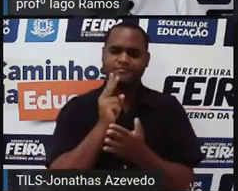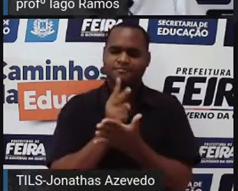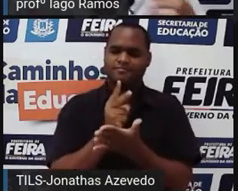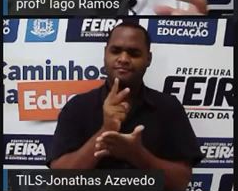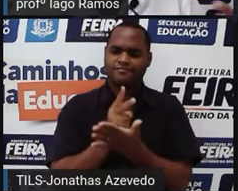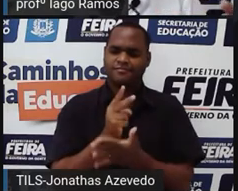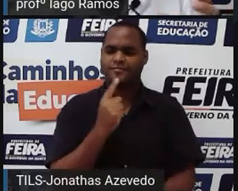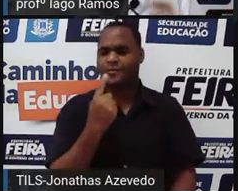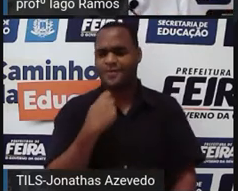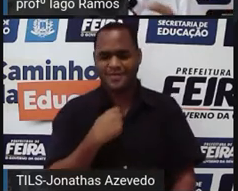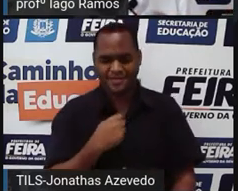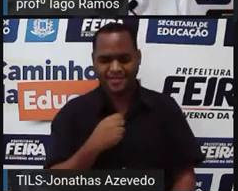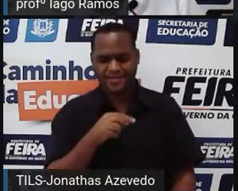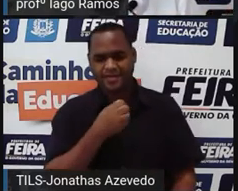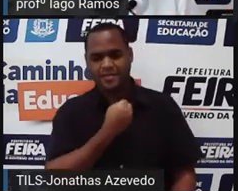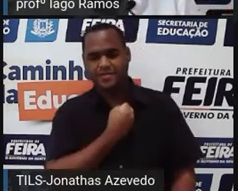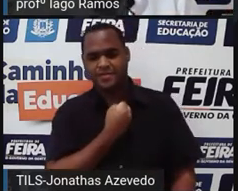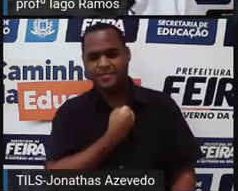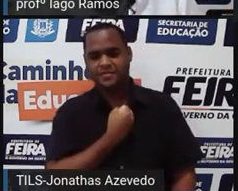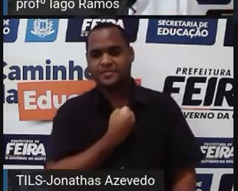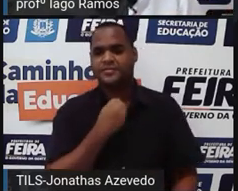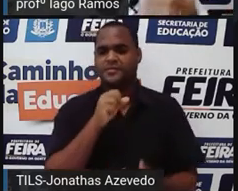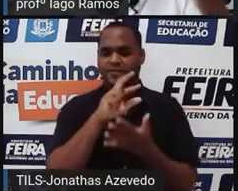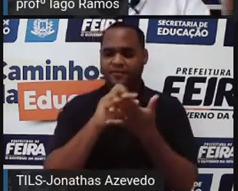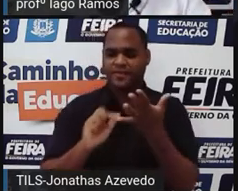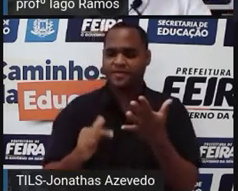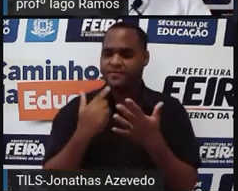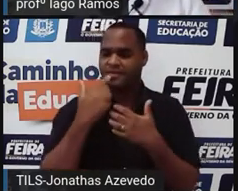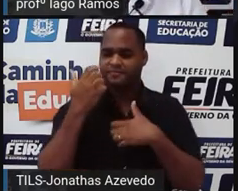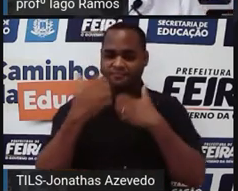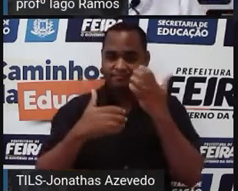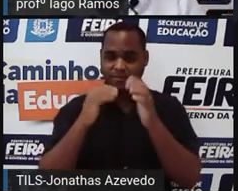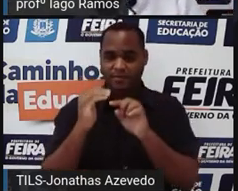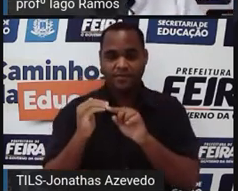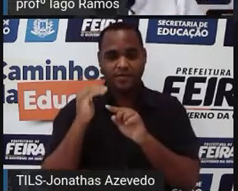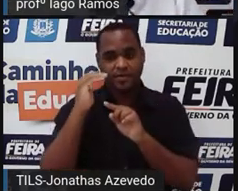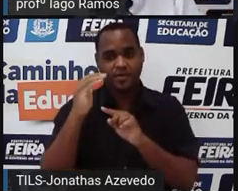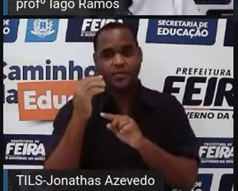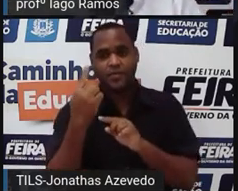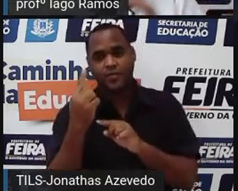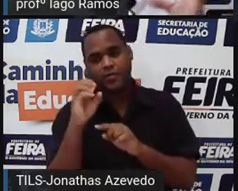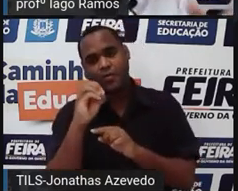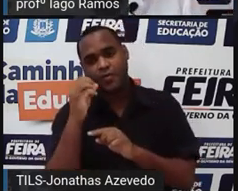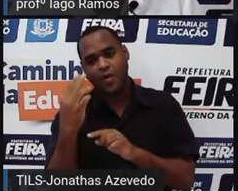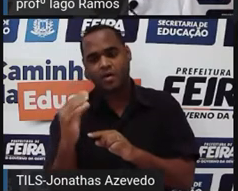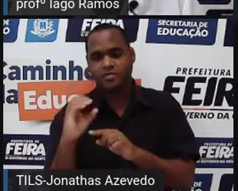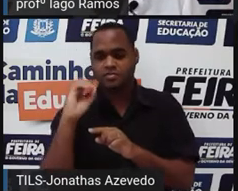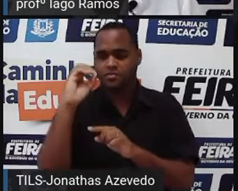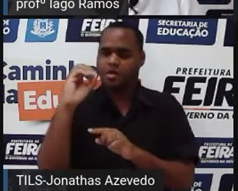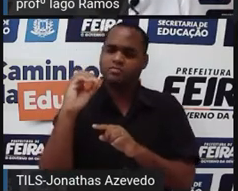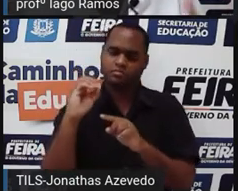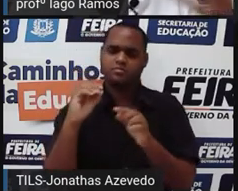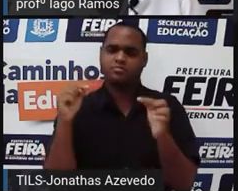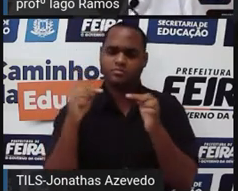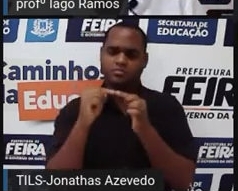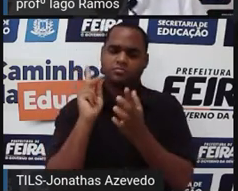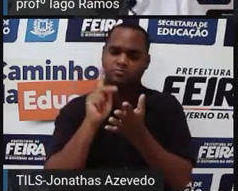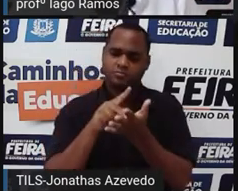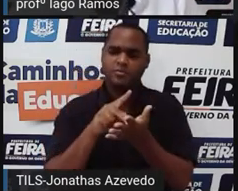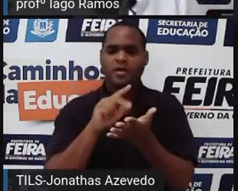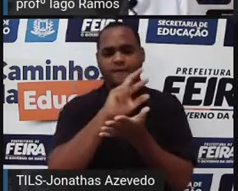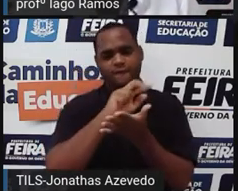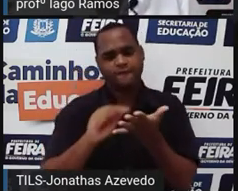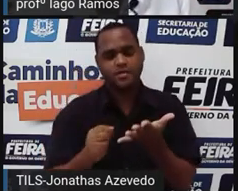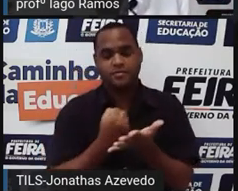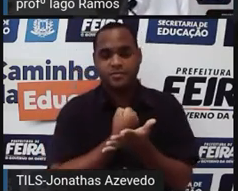bom? E esses números que eu estou falando, de elevar a 1 ou de elevar a zero, são números reais. Que são todos os tipos